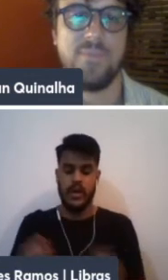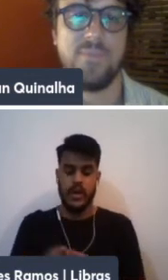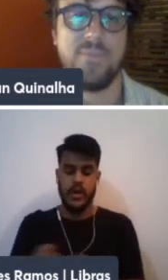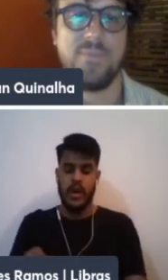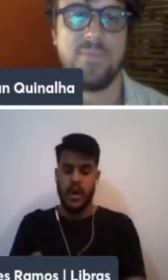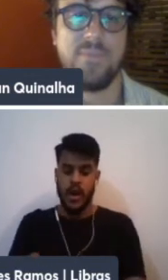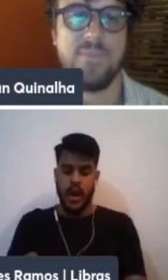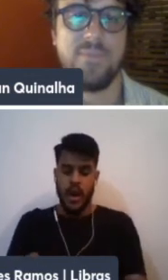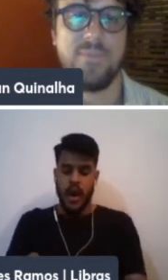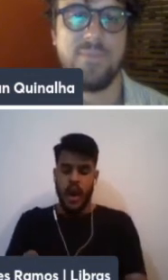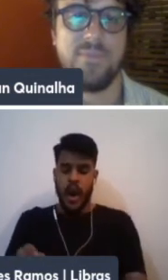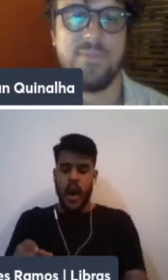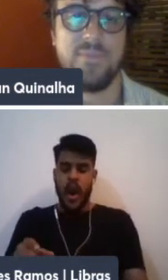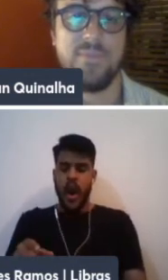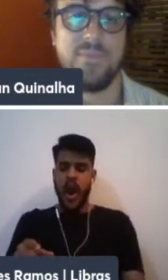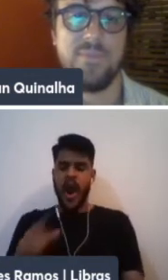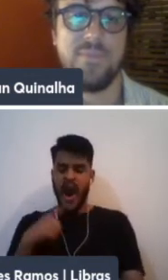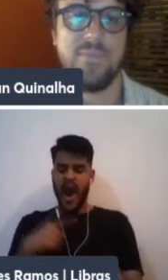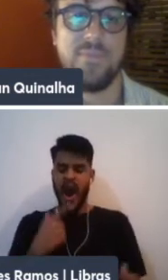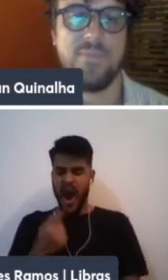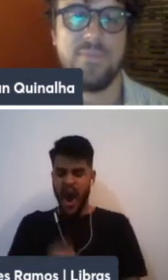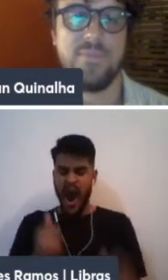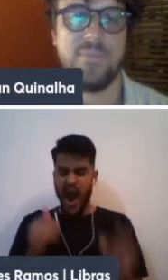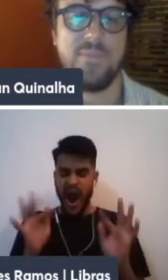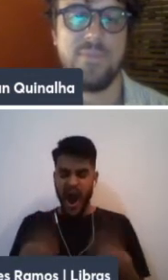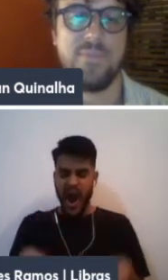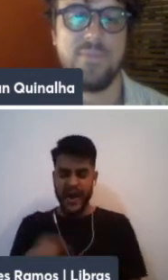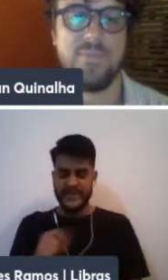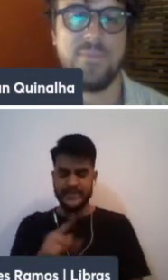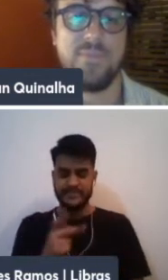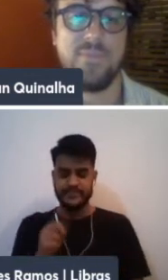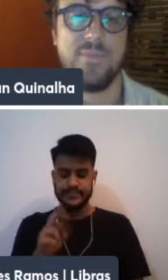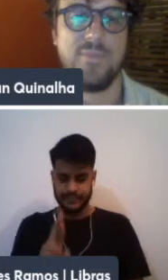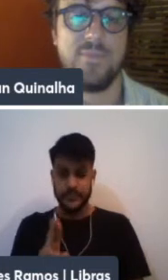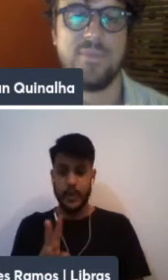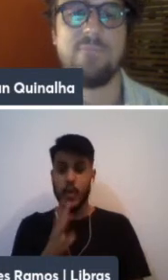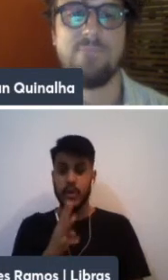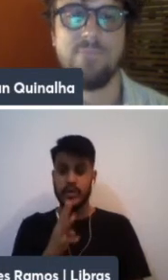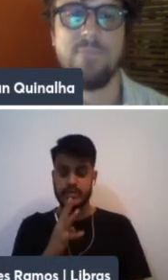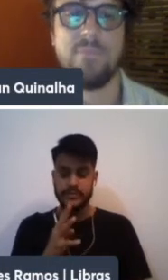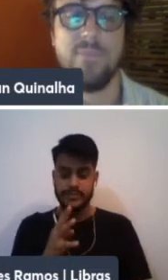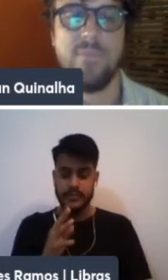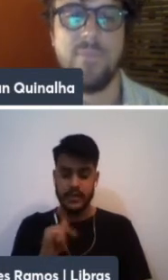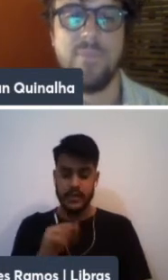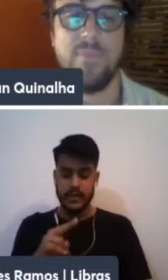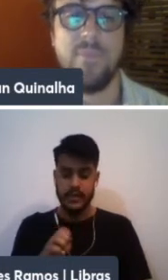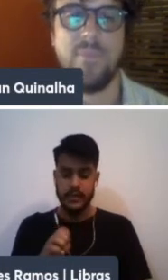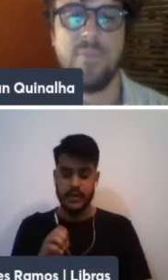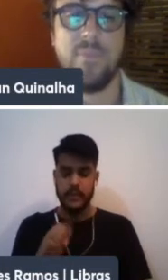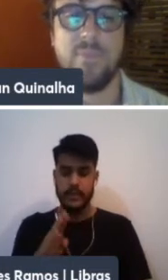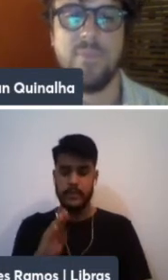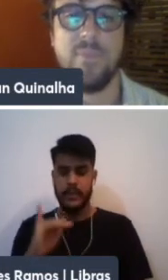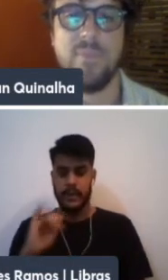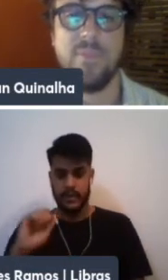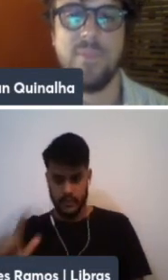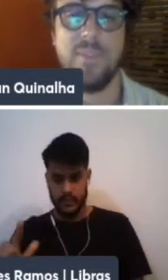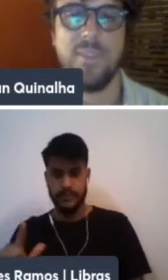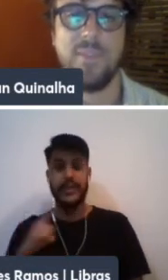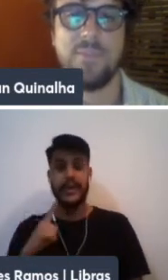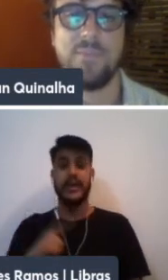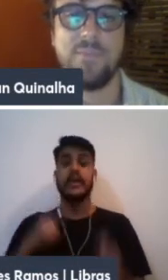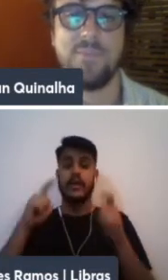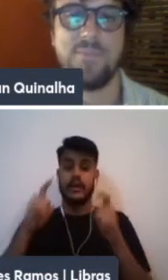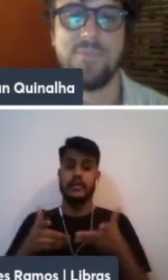terminando a temporada do Ré, eu conheci o Lenny Dale, que é esse norte-americano que vivia no Brasil, né? Esse